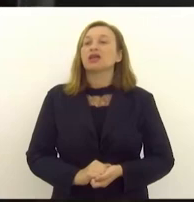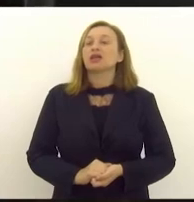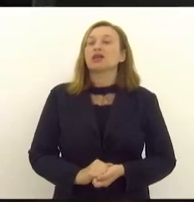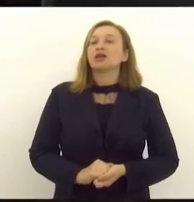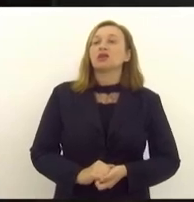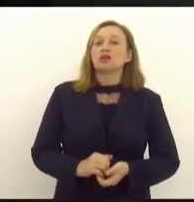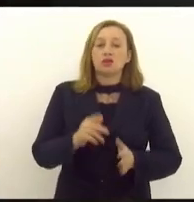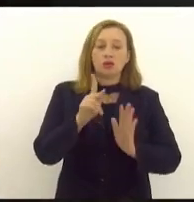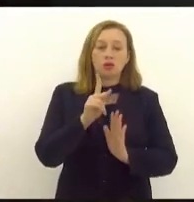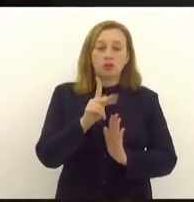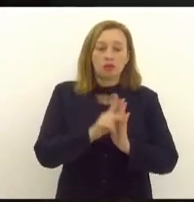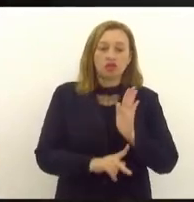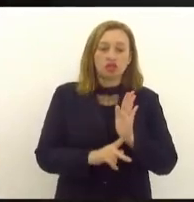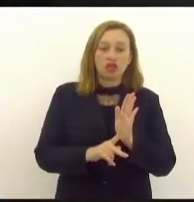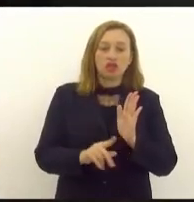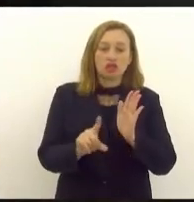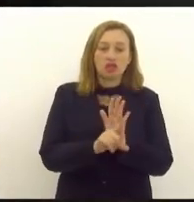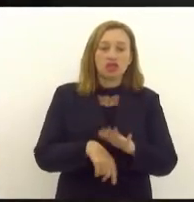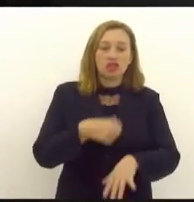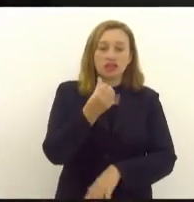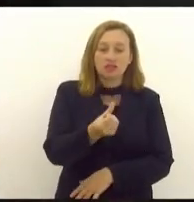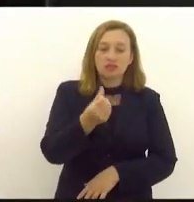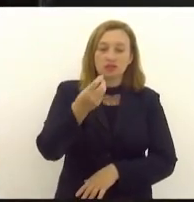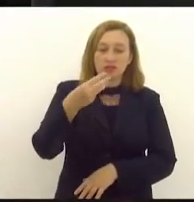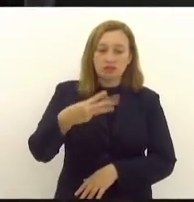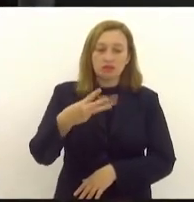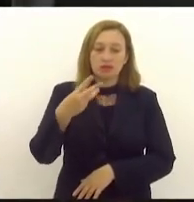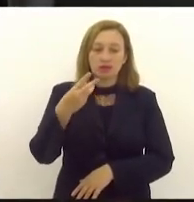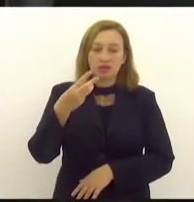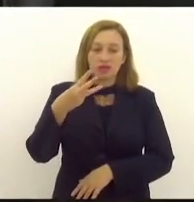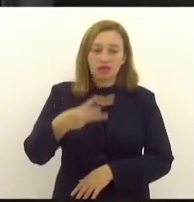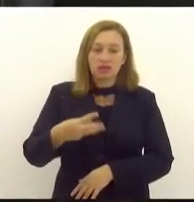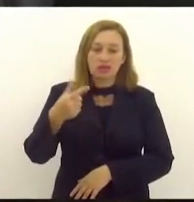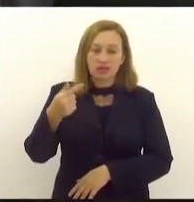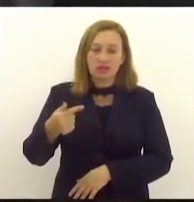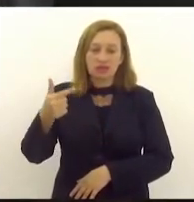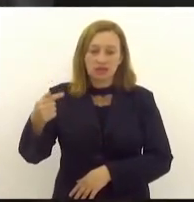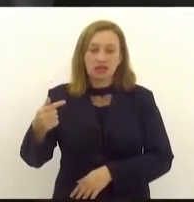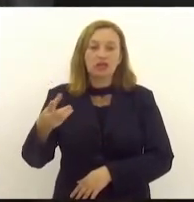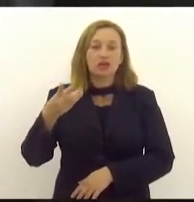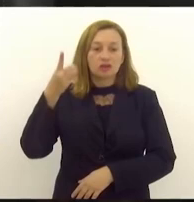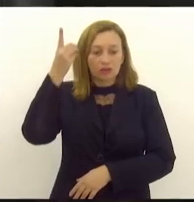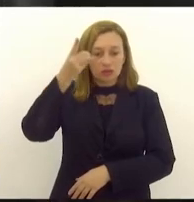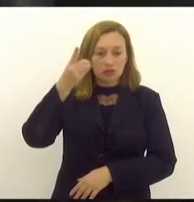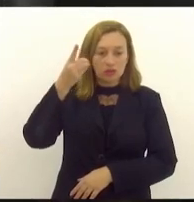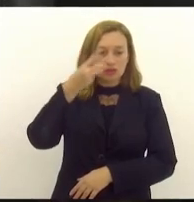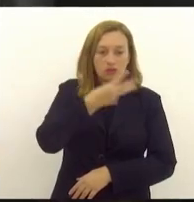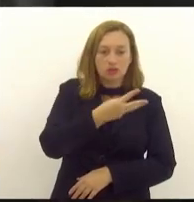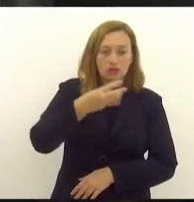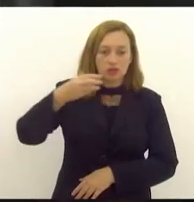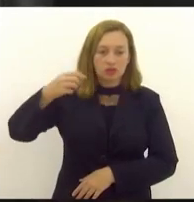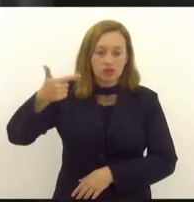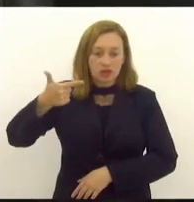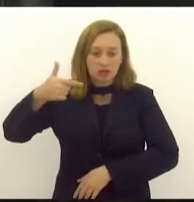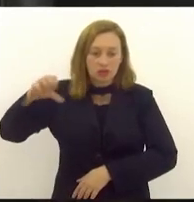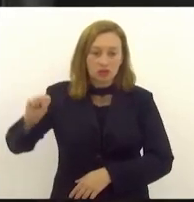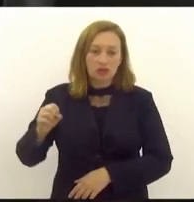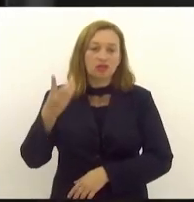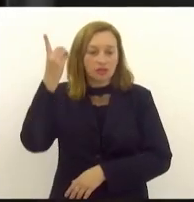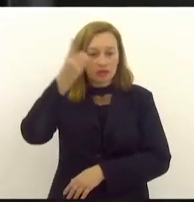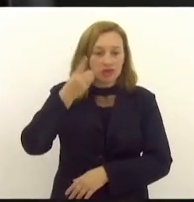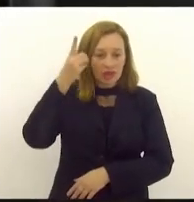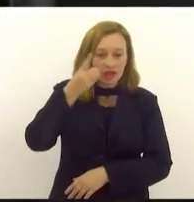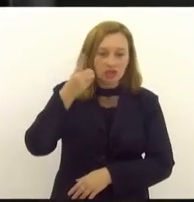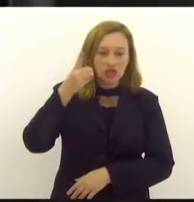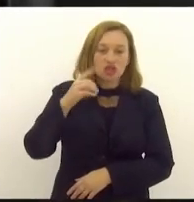de lei número 6.367 2022 de autoria Deputado Chico Machado que altera